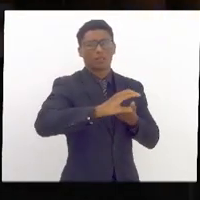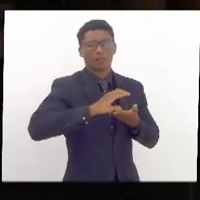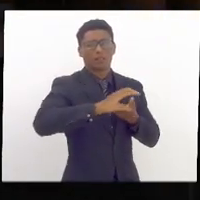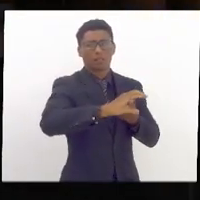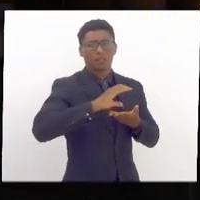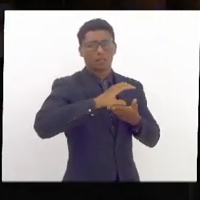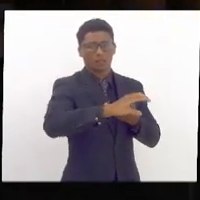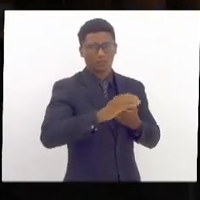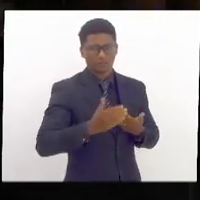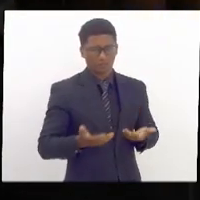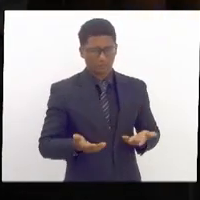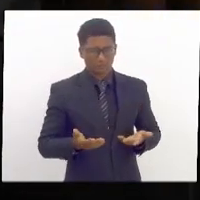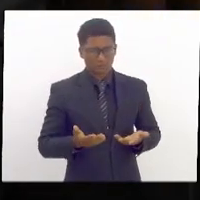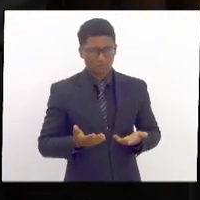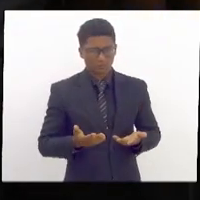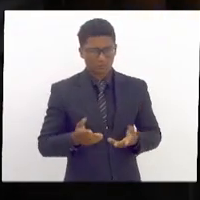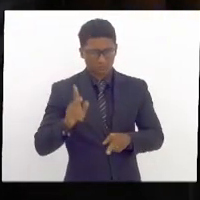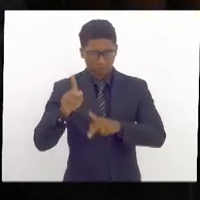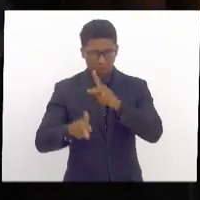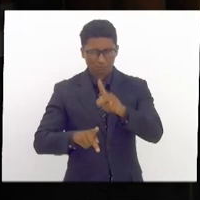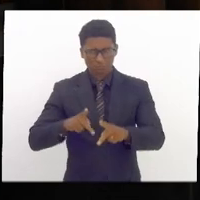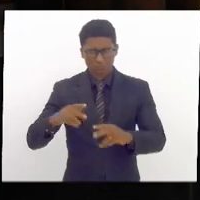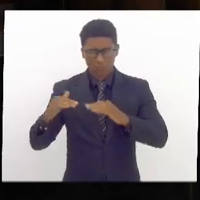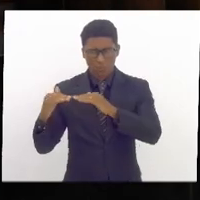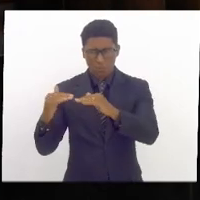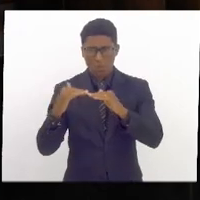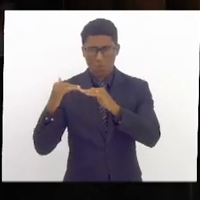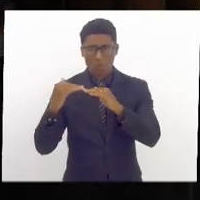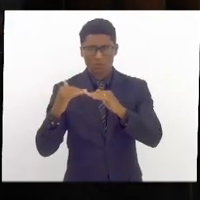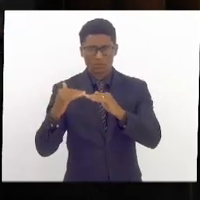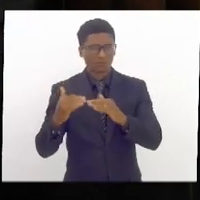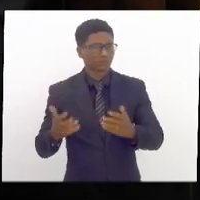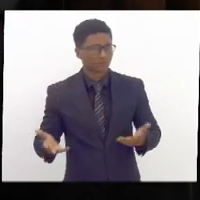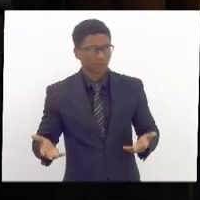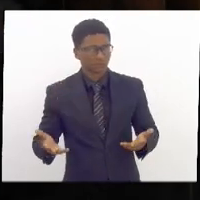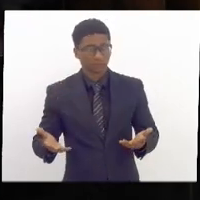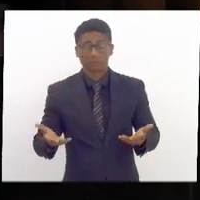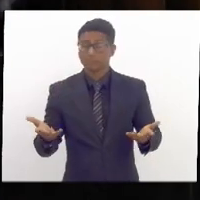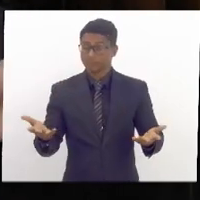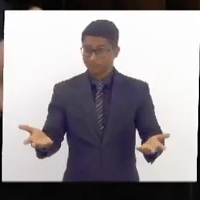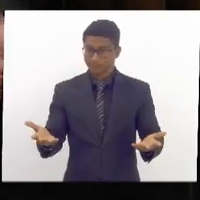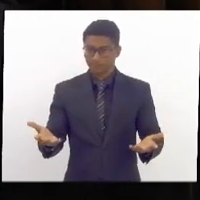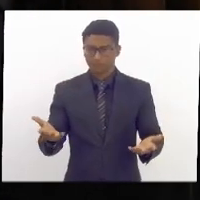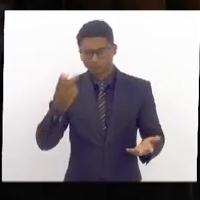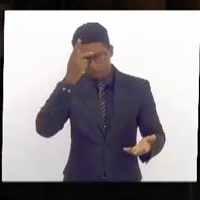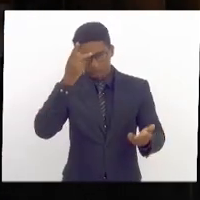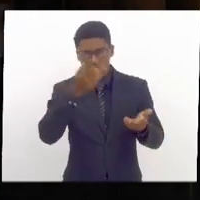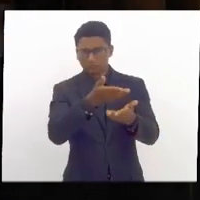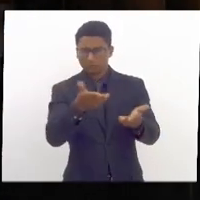esse regime? Portanto, eu considero, respeitando quem